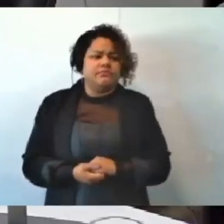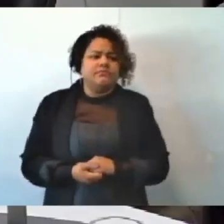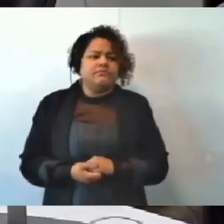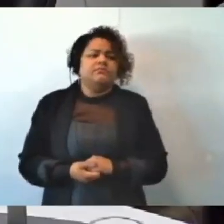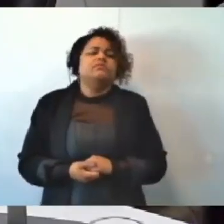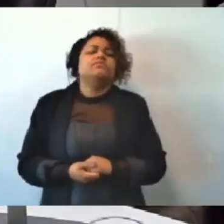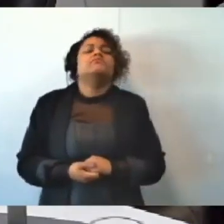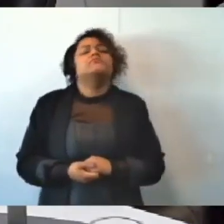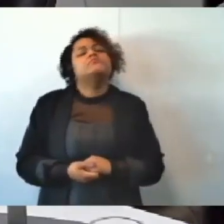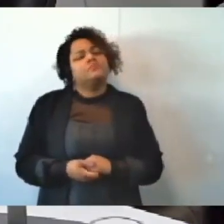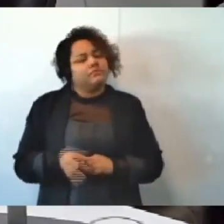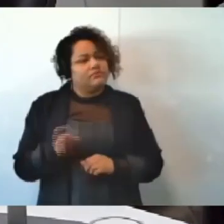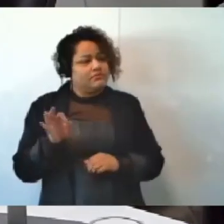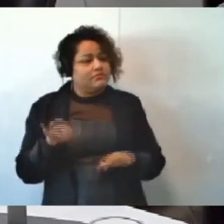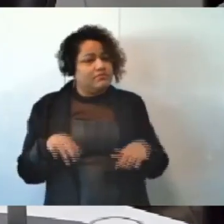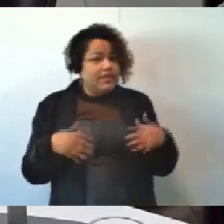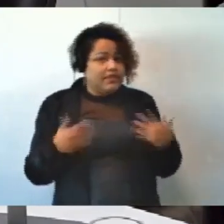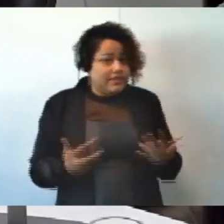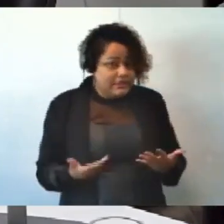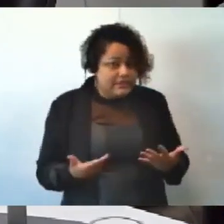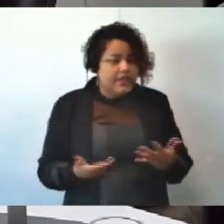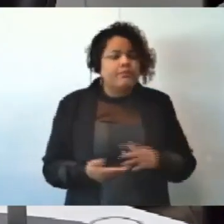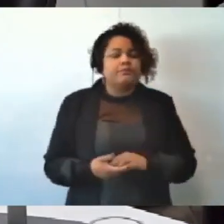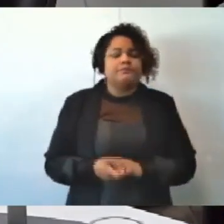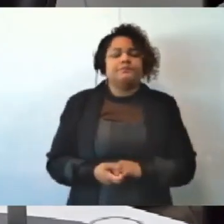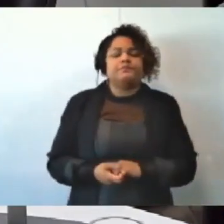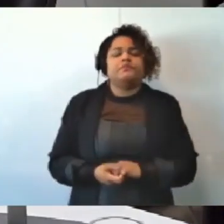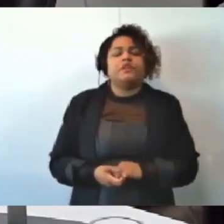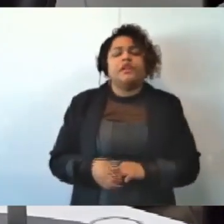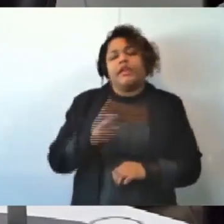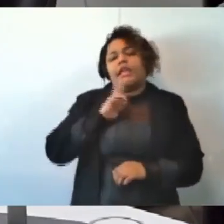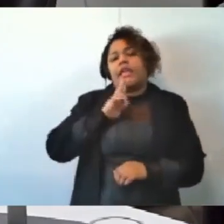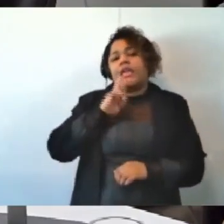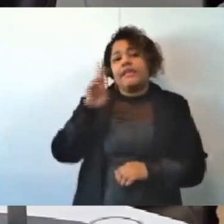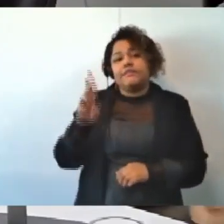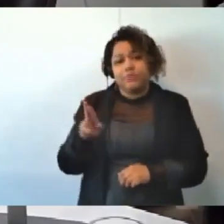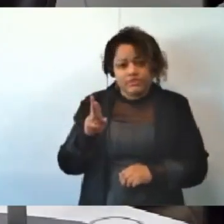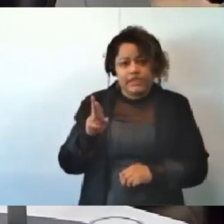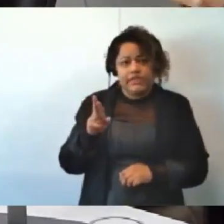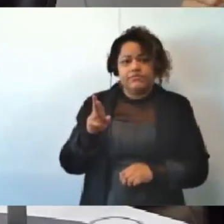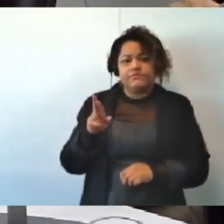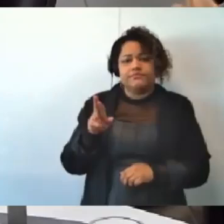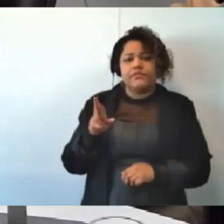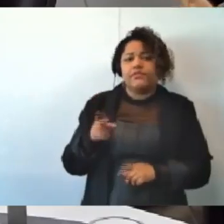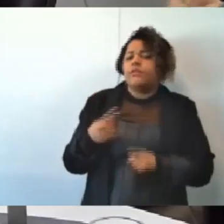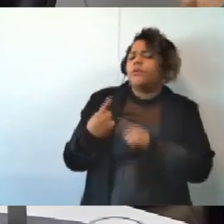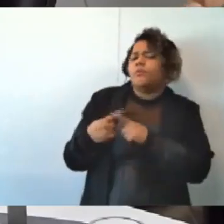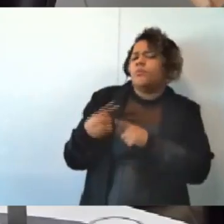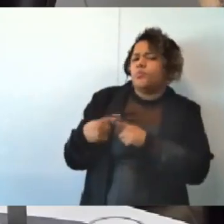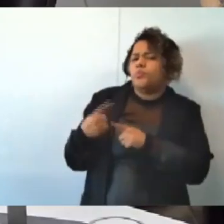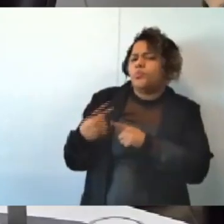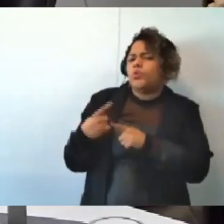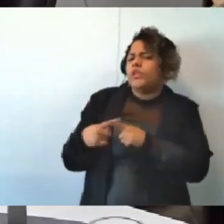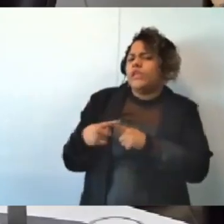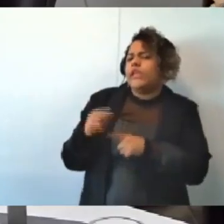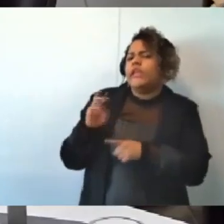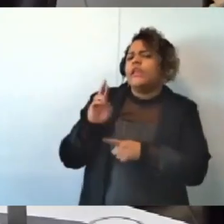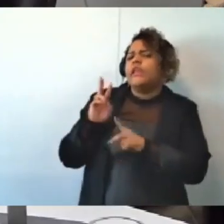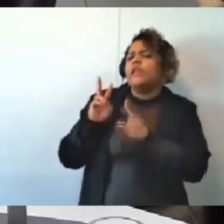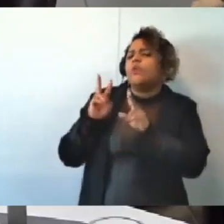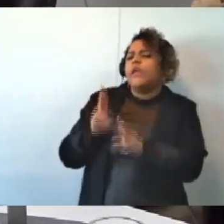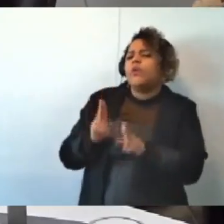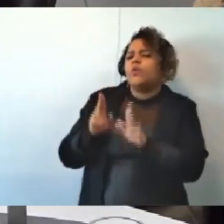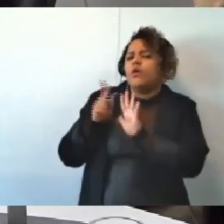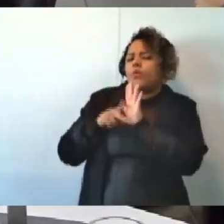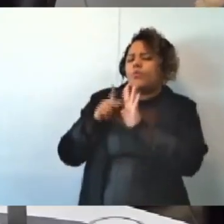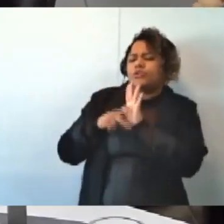Justamente. Então, respondendo, né, por que que não é mais aquele projeto inicial, é justamente